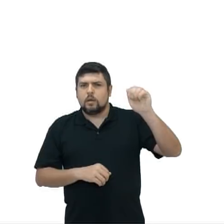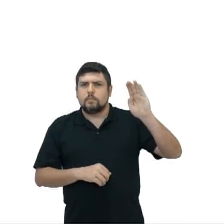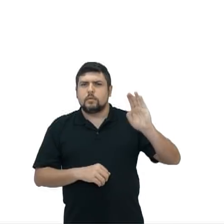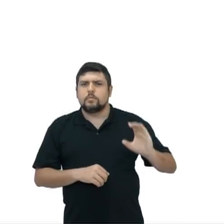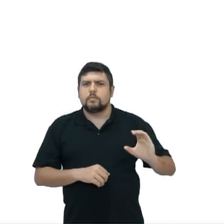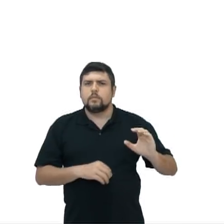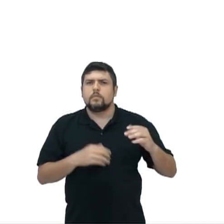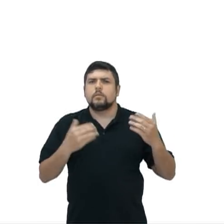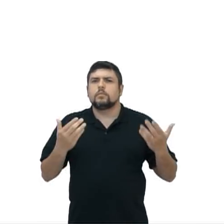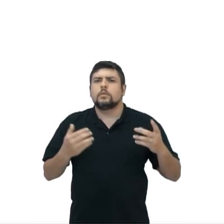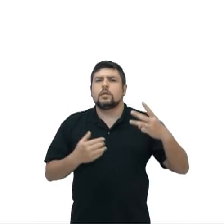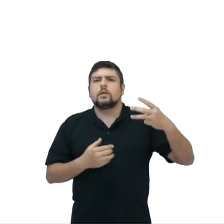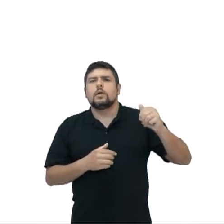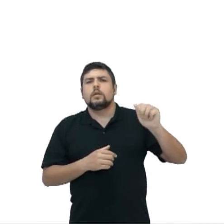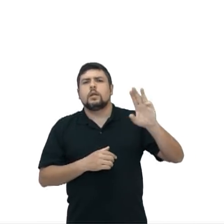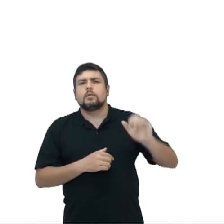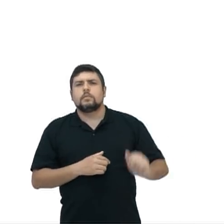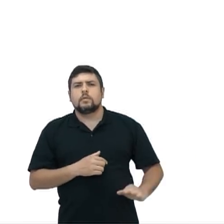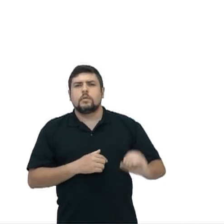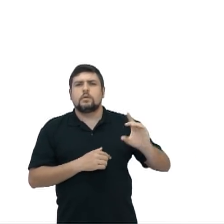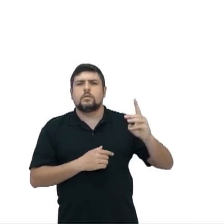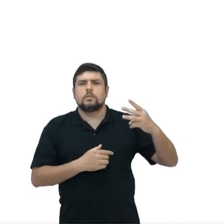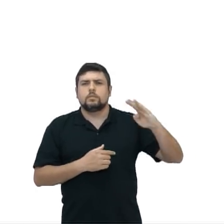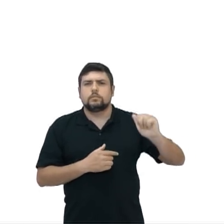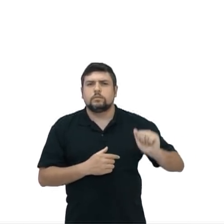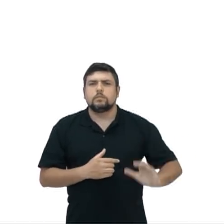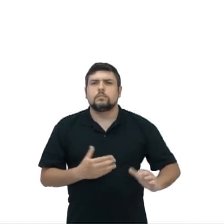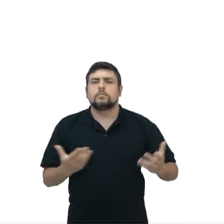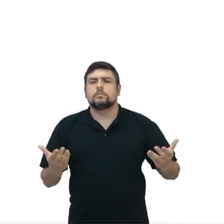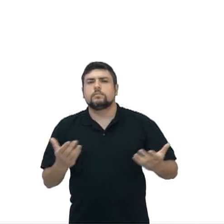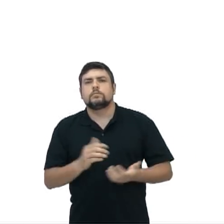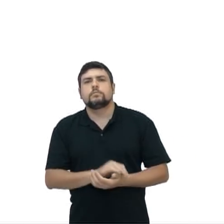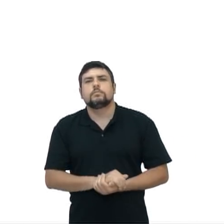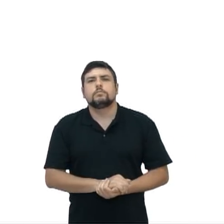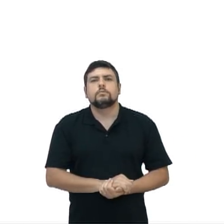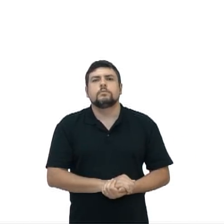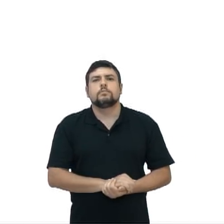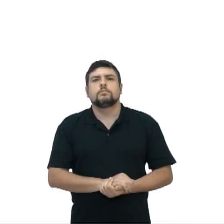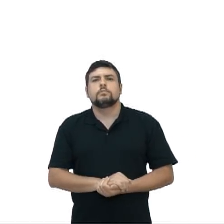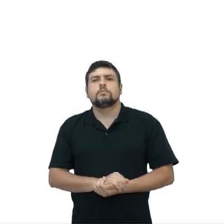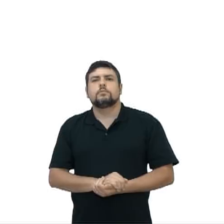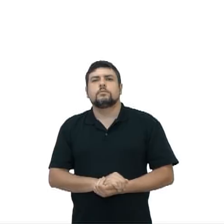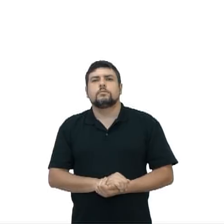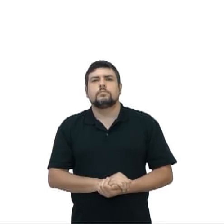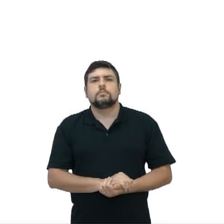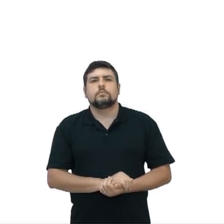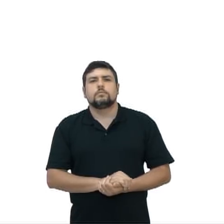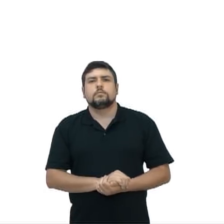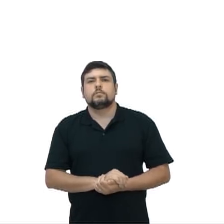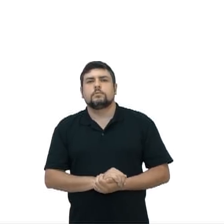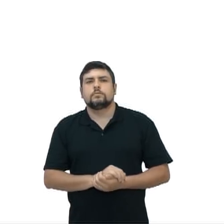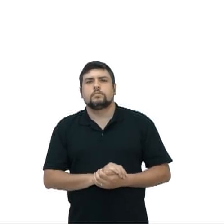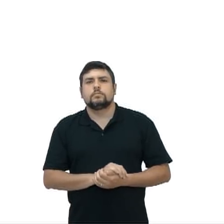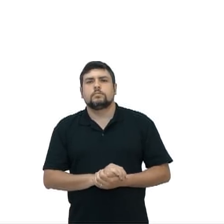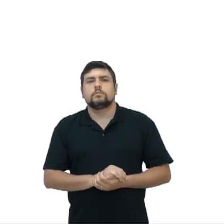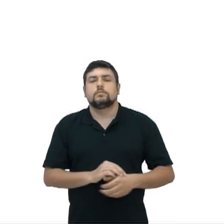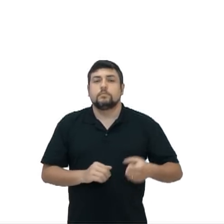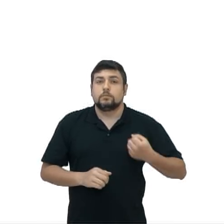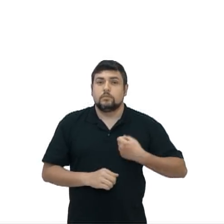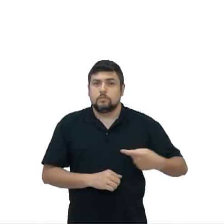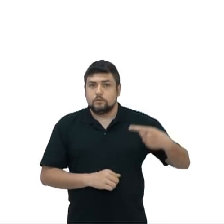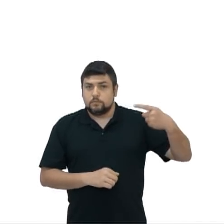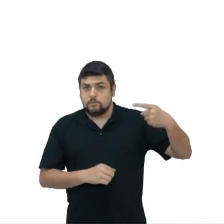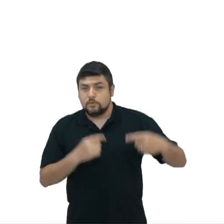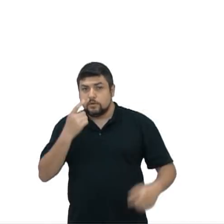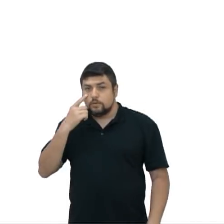2 ABC ou 3 ABC? Let's go! Respondeu? Número 1, barking dog seldom bite.